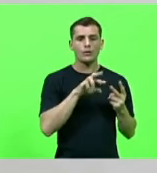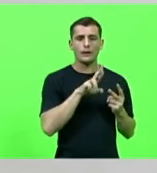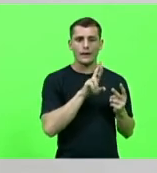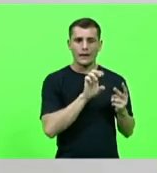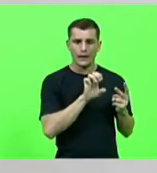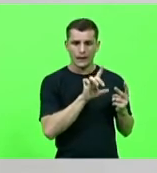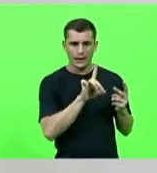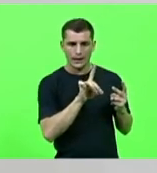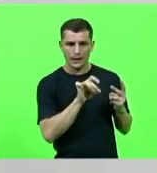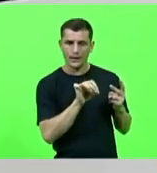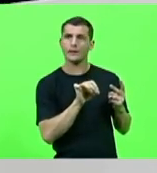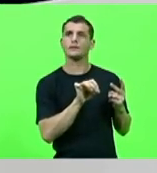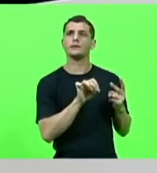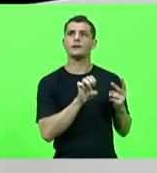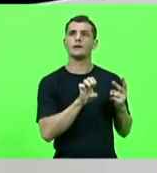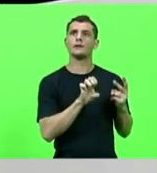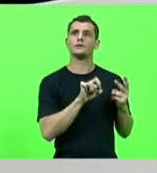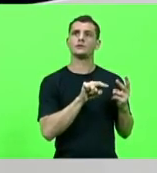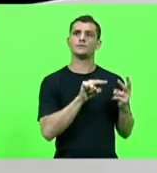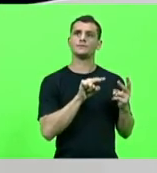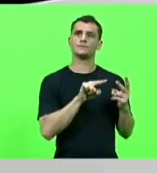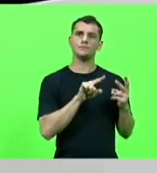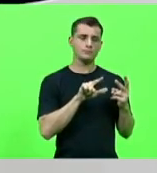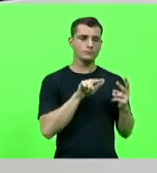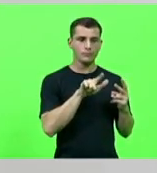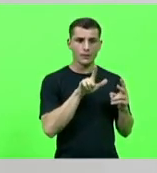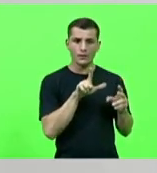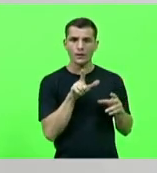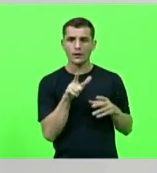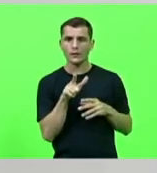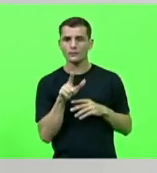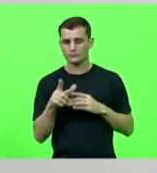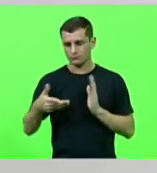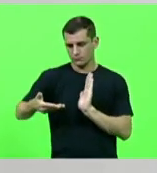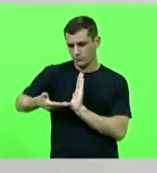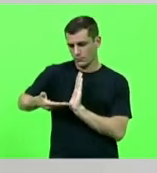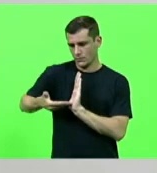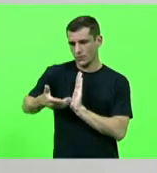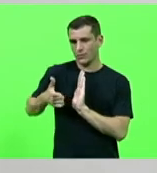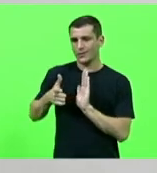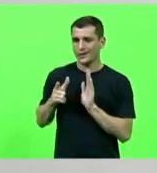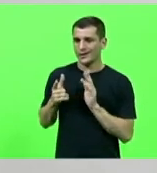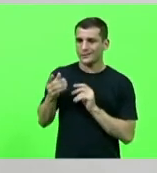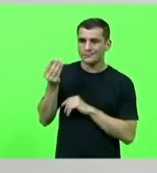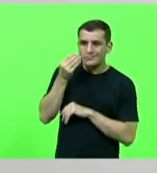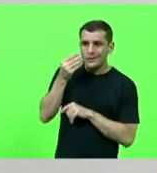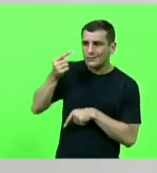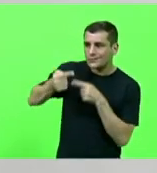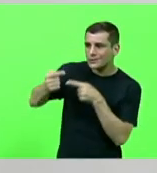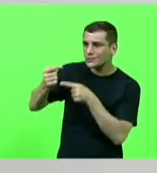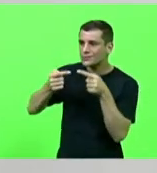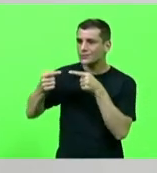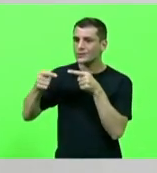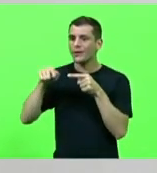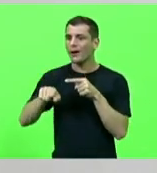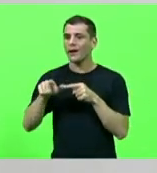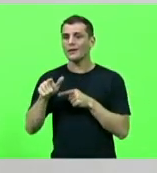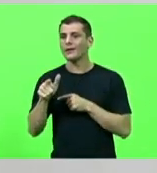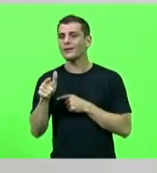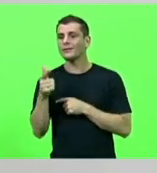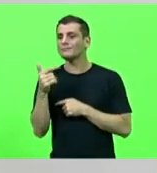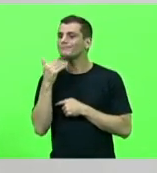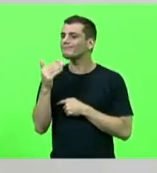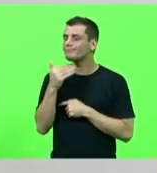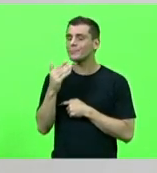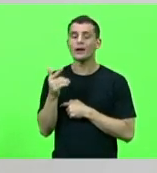aí, porque eles não conseguem levantar no Congresso Nacional a discussão, aí eles recorrem a vocês, porque sabendo que vocês são progressistas,